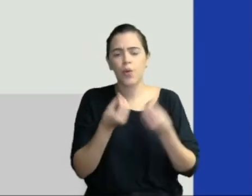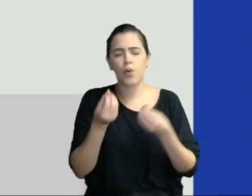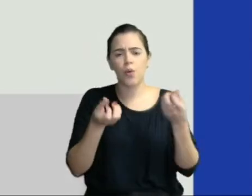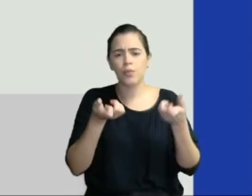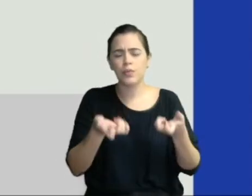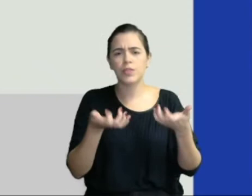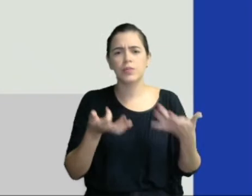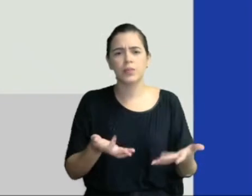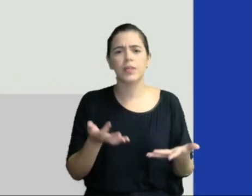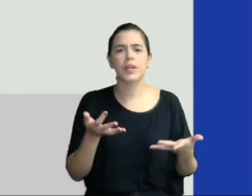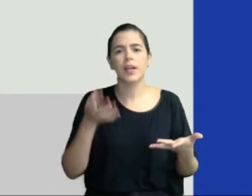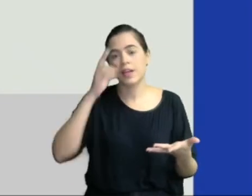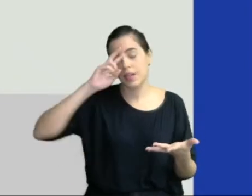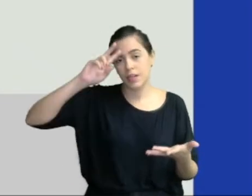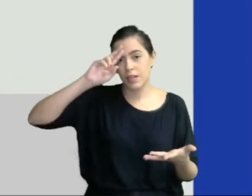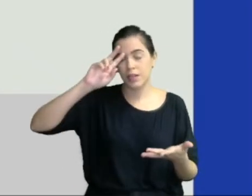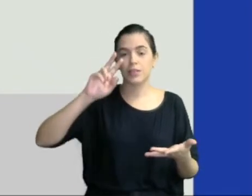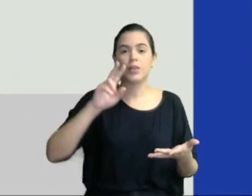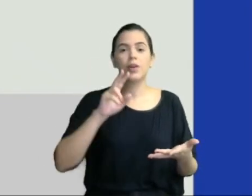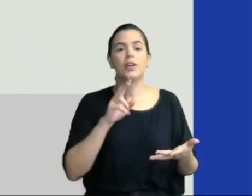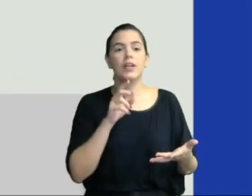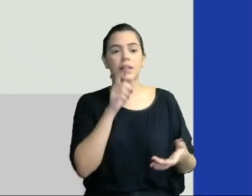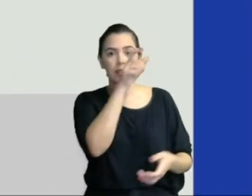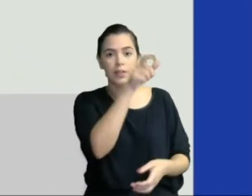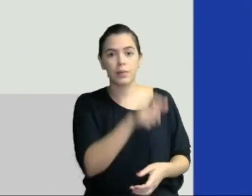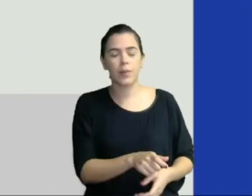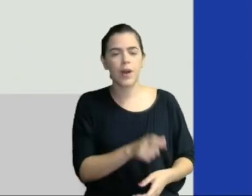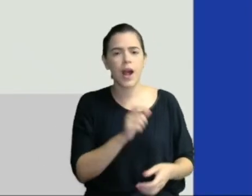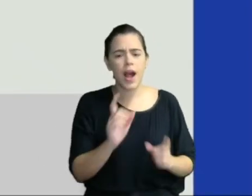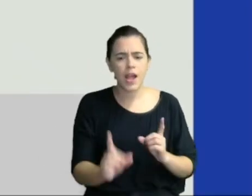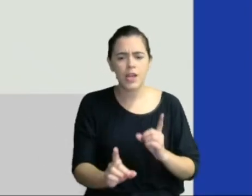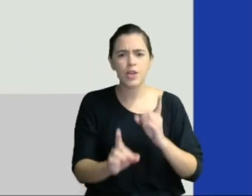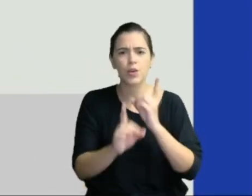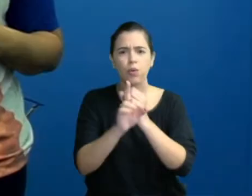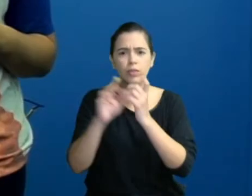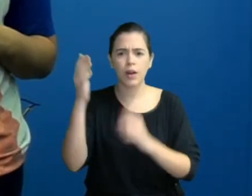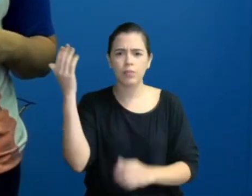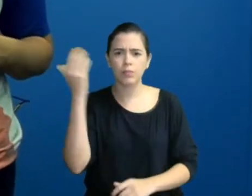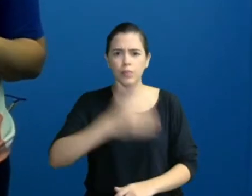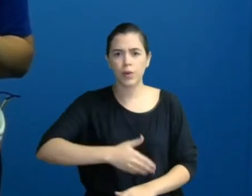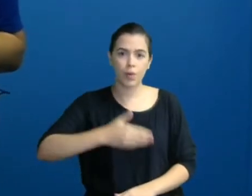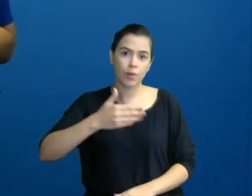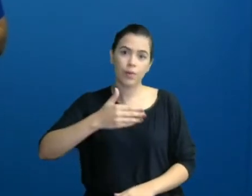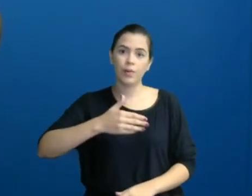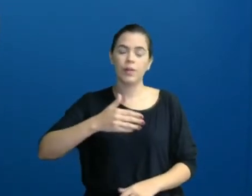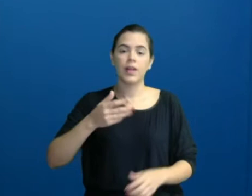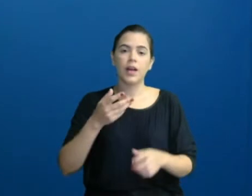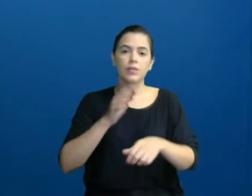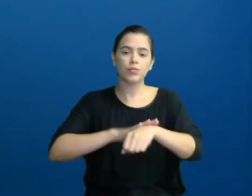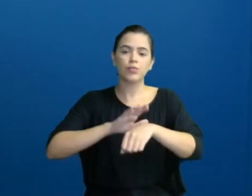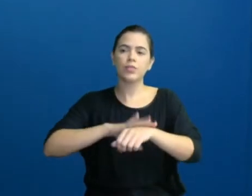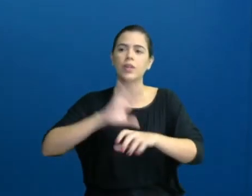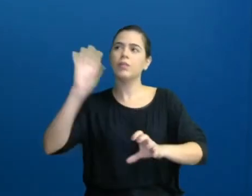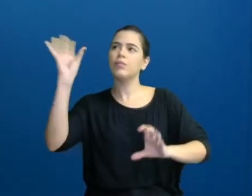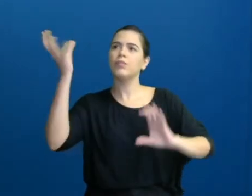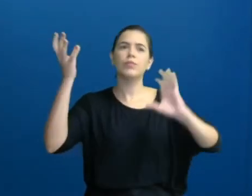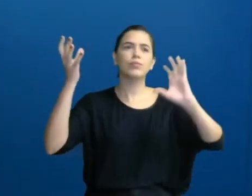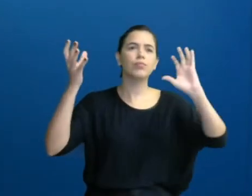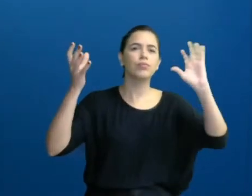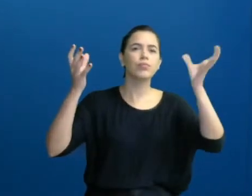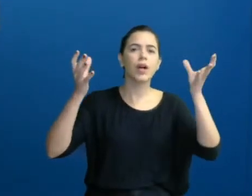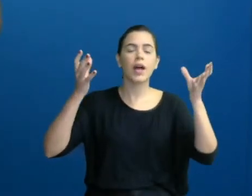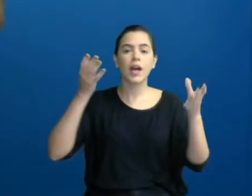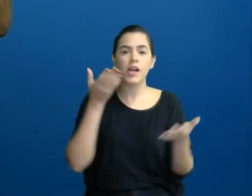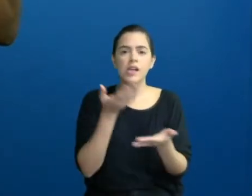aeronauta ajudou um cientista a descobrir a comprovar a teoria da previsão do tempo. É essa teoria